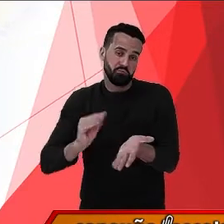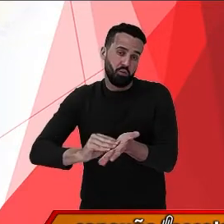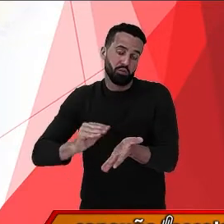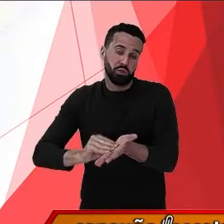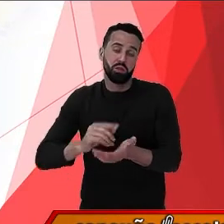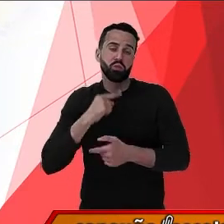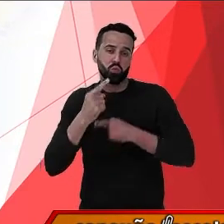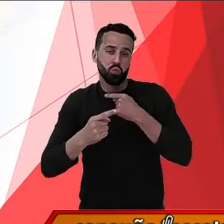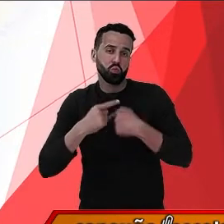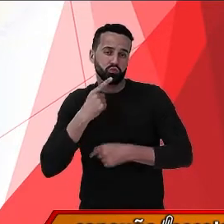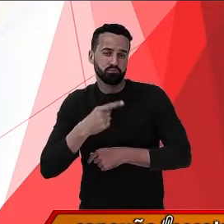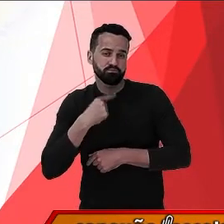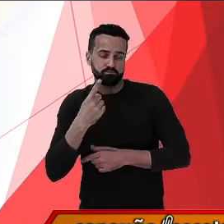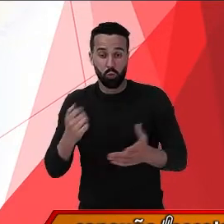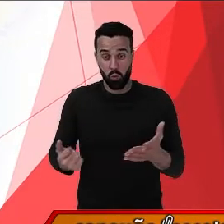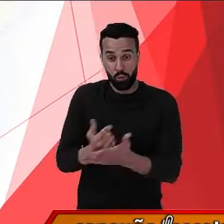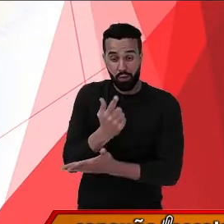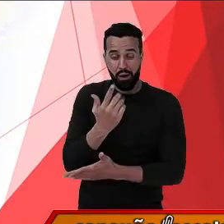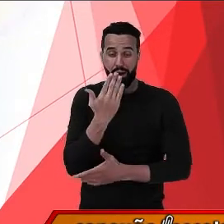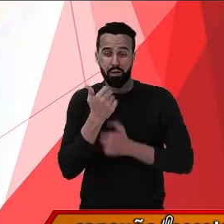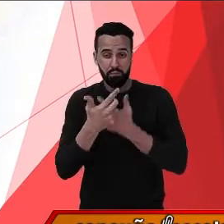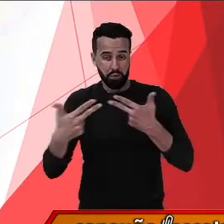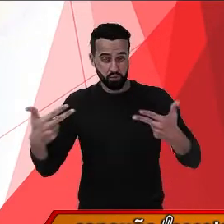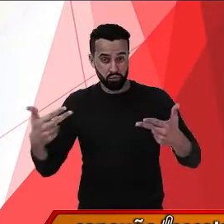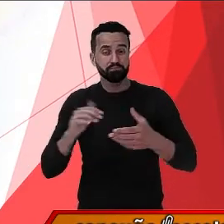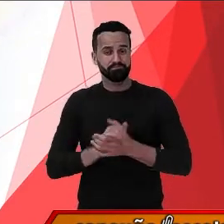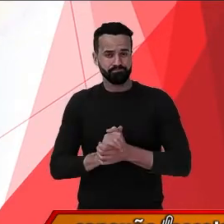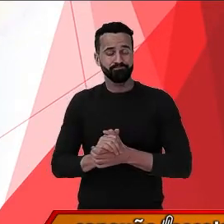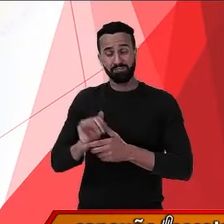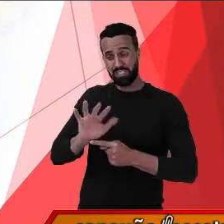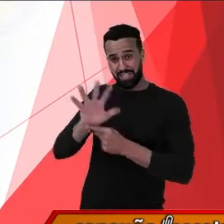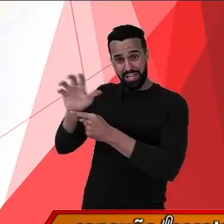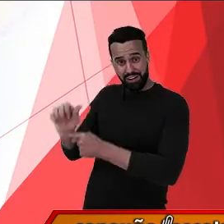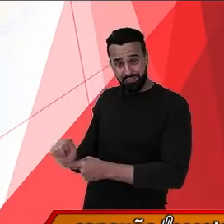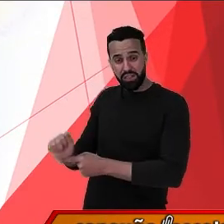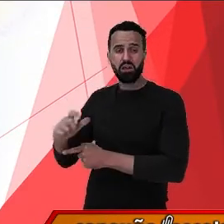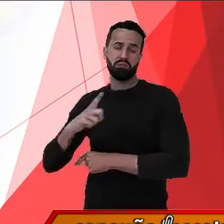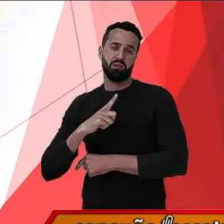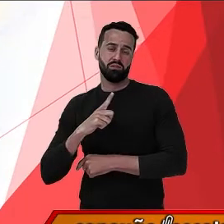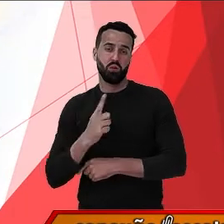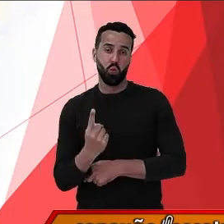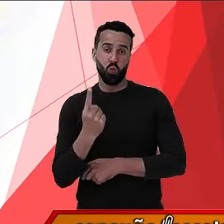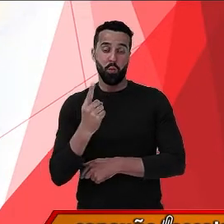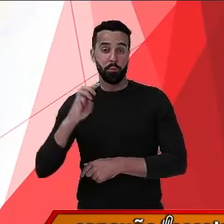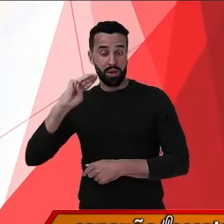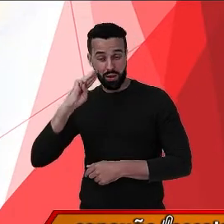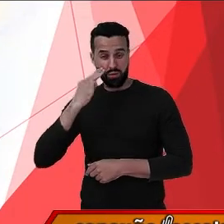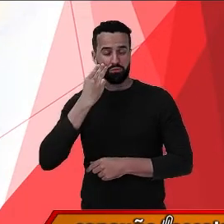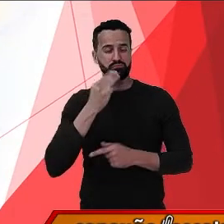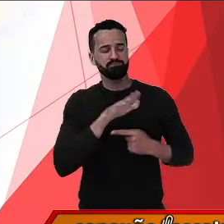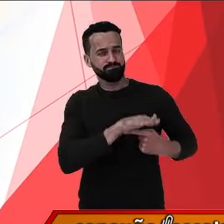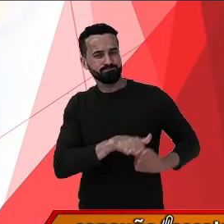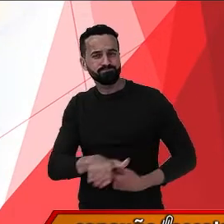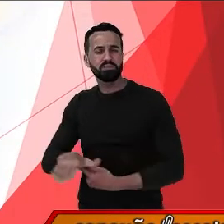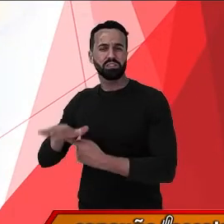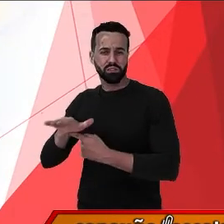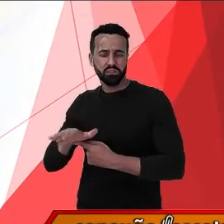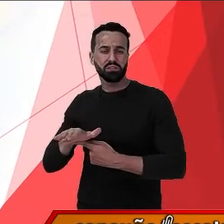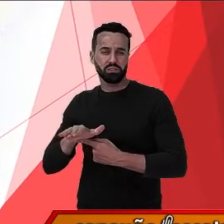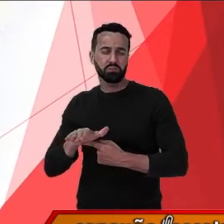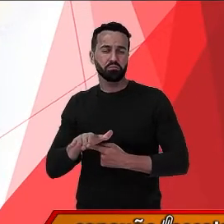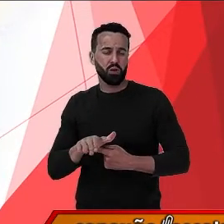Infelizmente, no continente africano, aproximadamente 1 milhão de crianças estão em condição